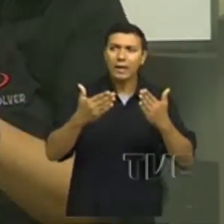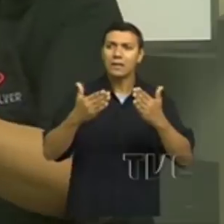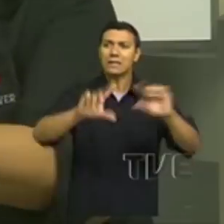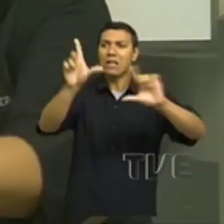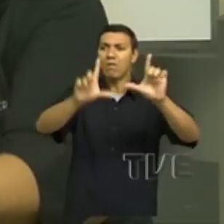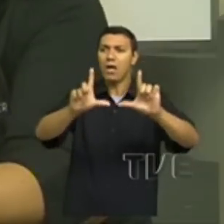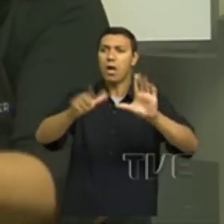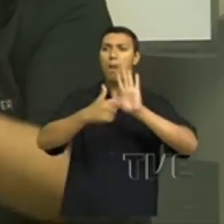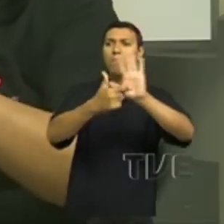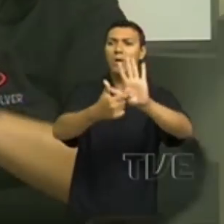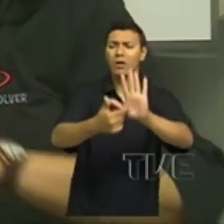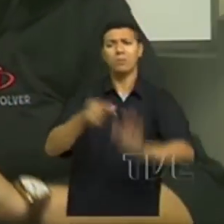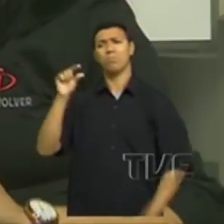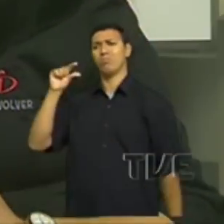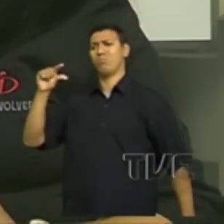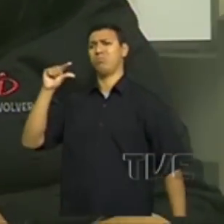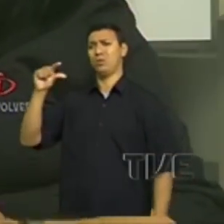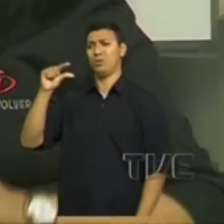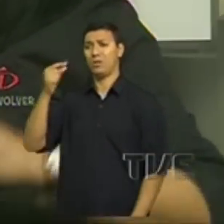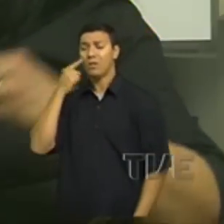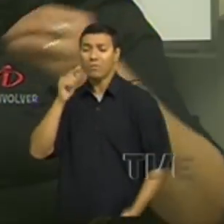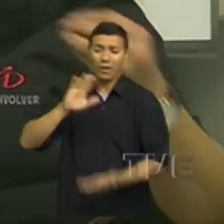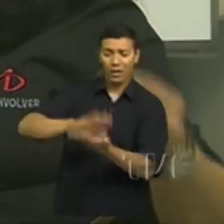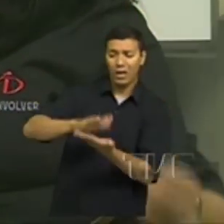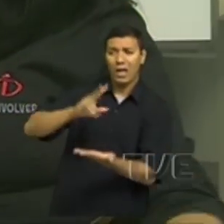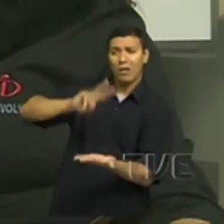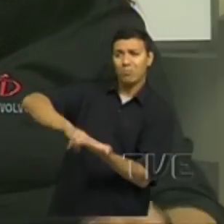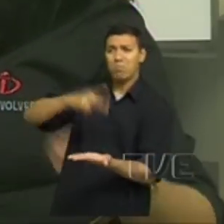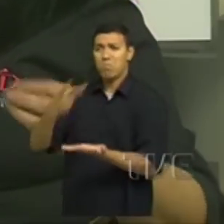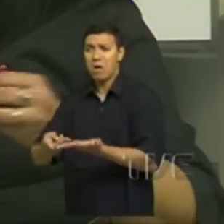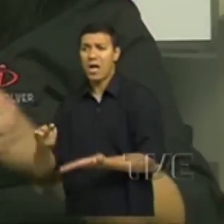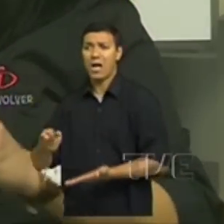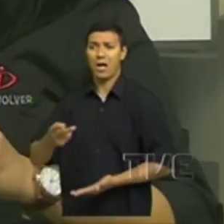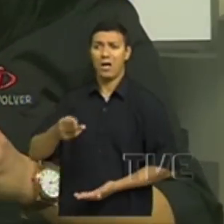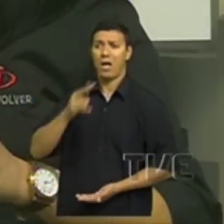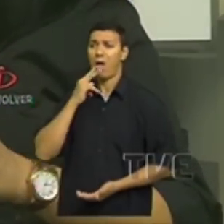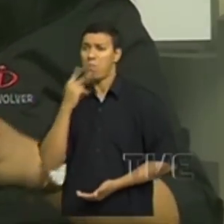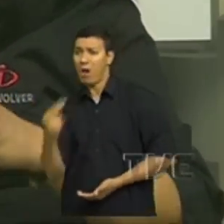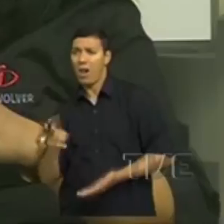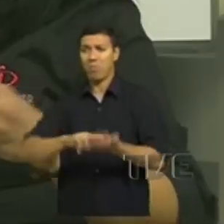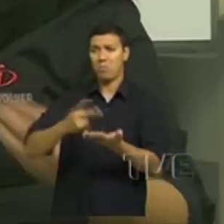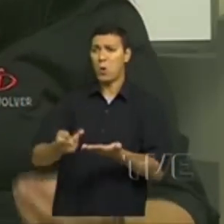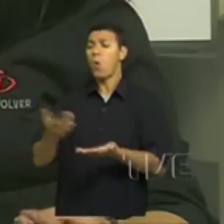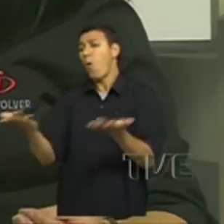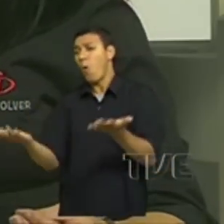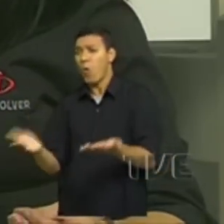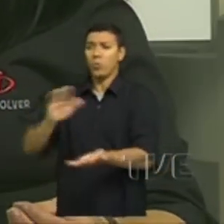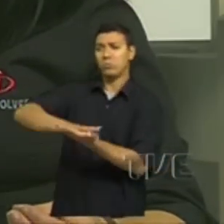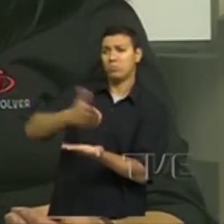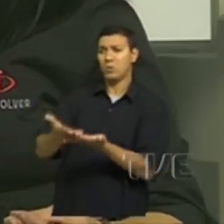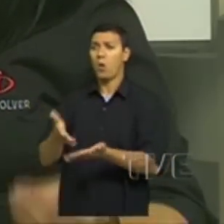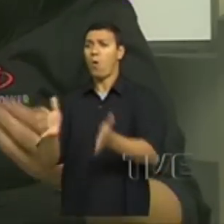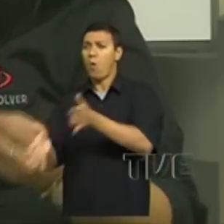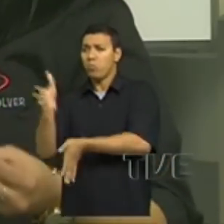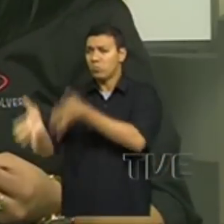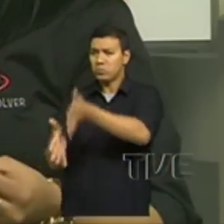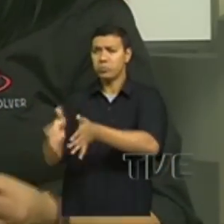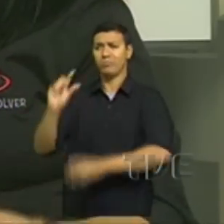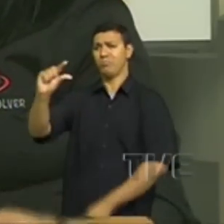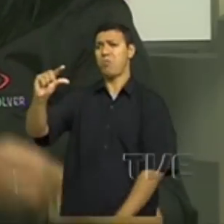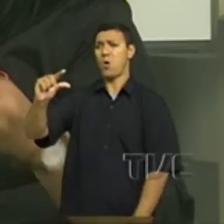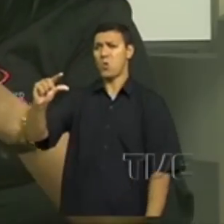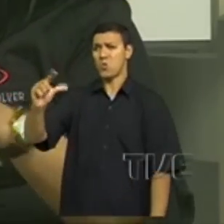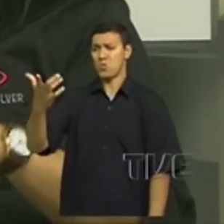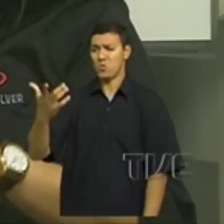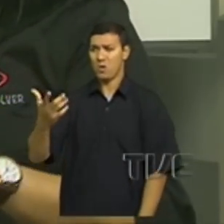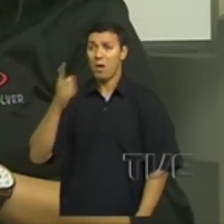vê algumas ações de transcrição de língua de sinais, algumas audiodescrições, mas sempre separado. Né? O festival ele